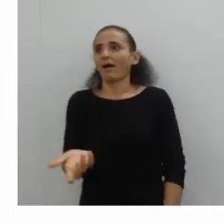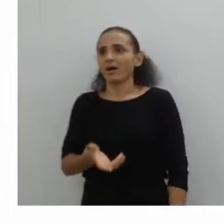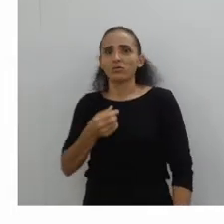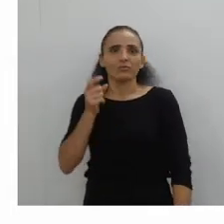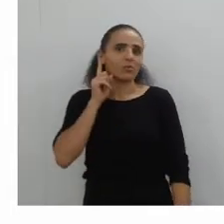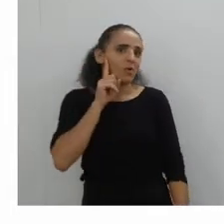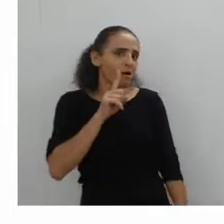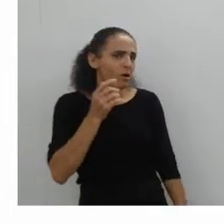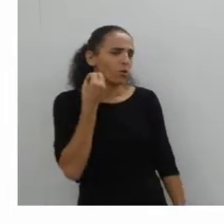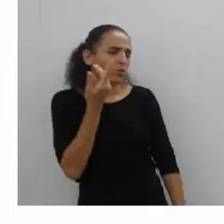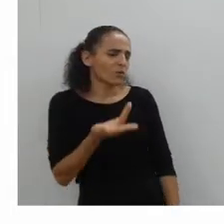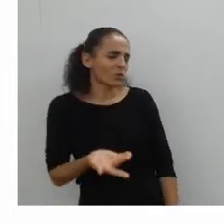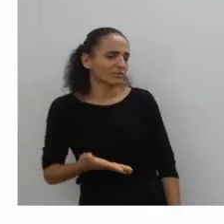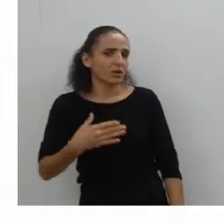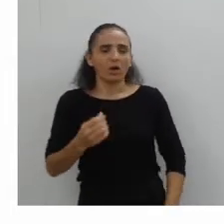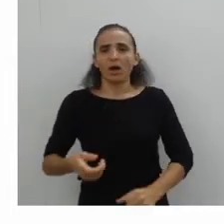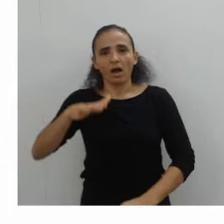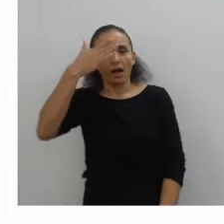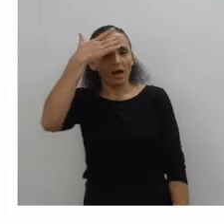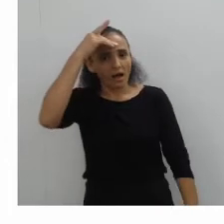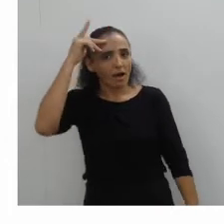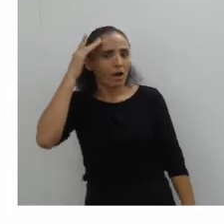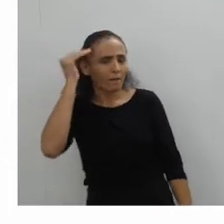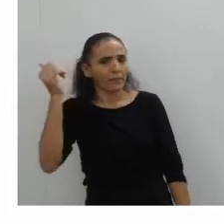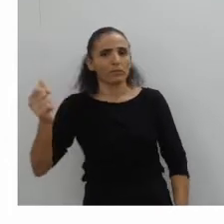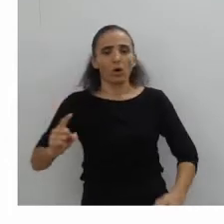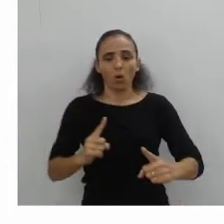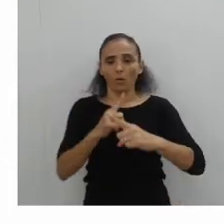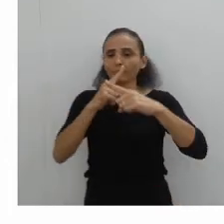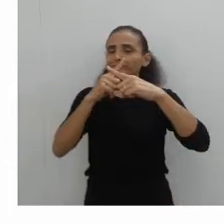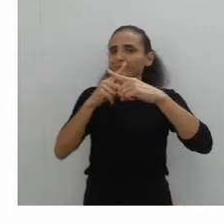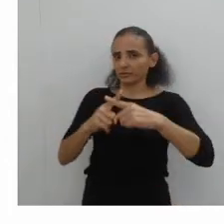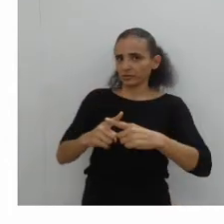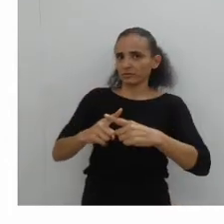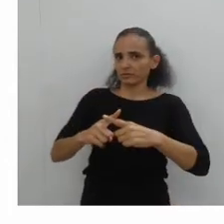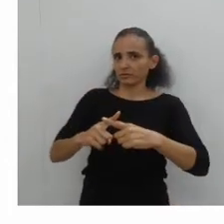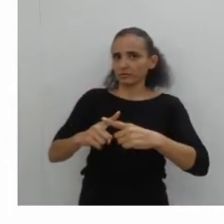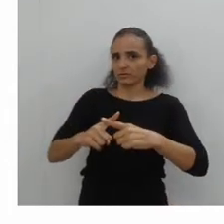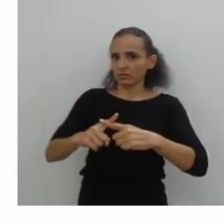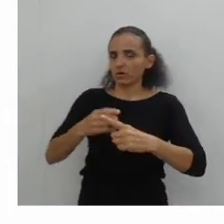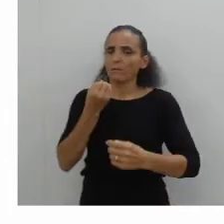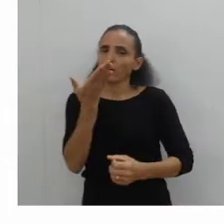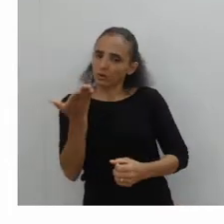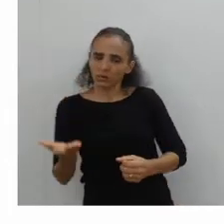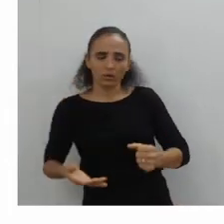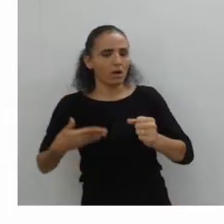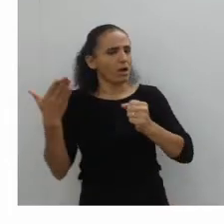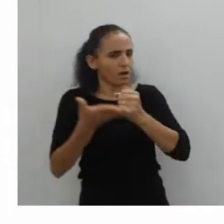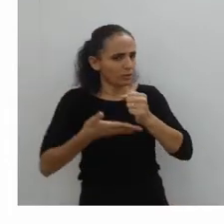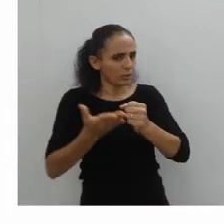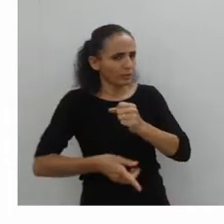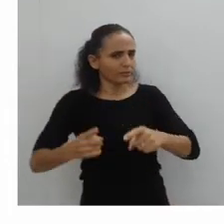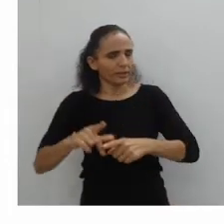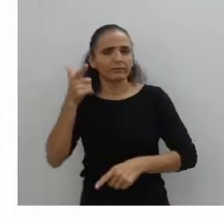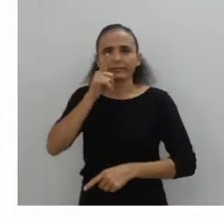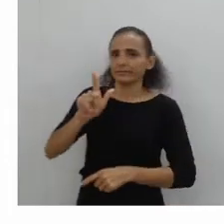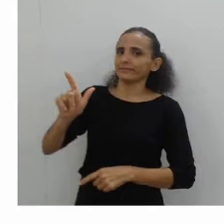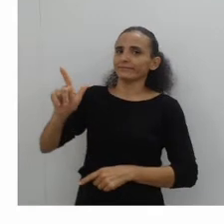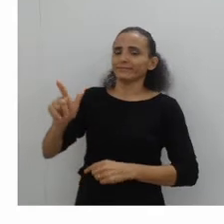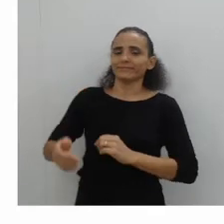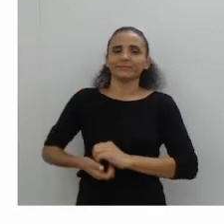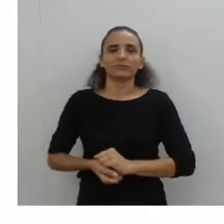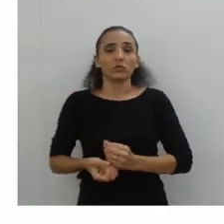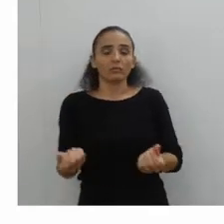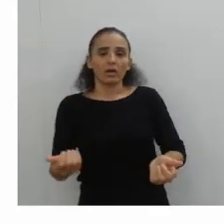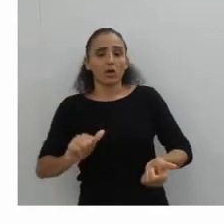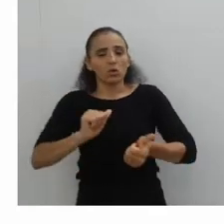que interessa. A busca pelo sucesso. A competição é o maior norteador, é o norteador do esporte. Bom,